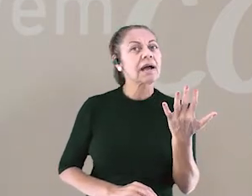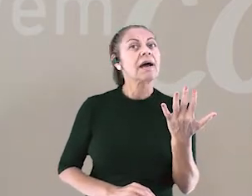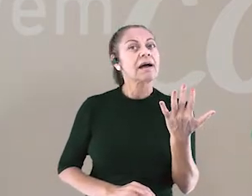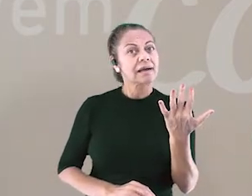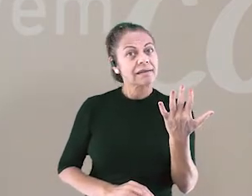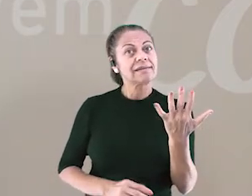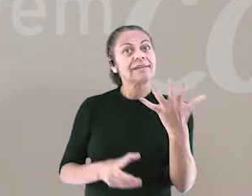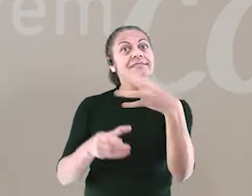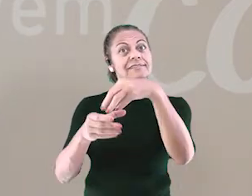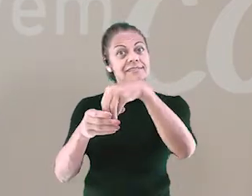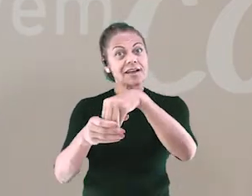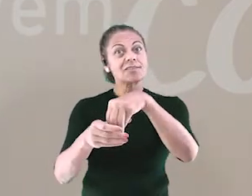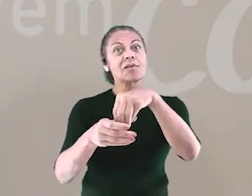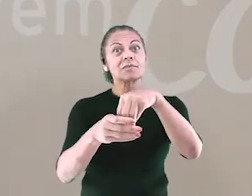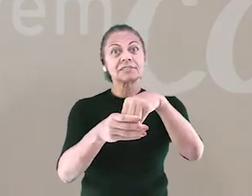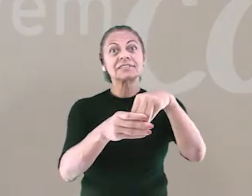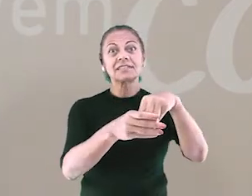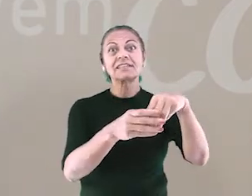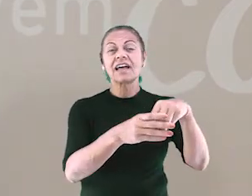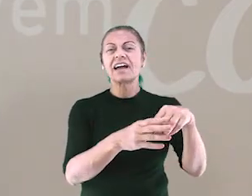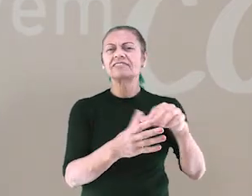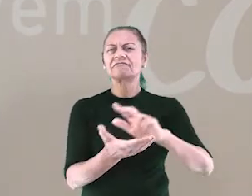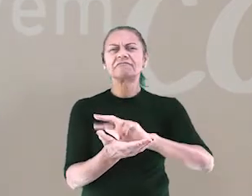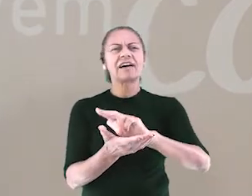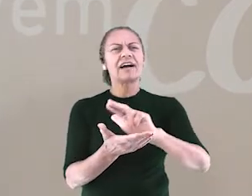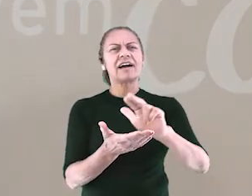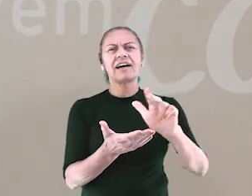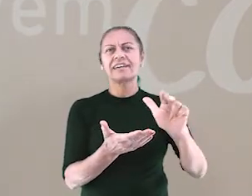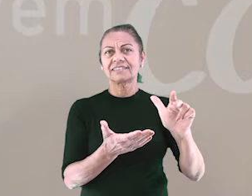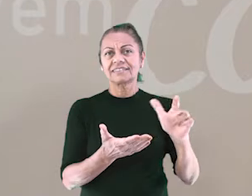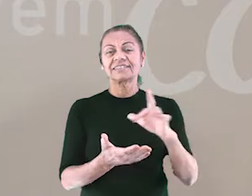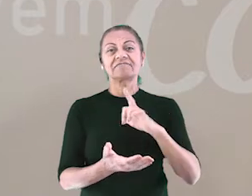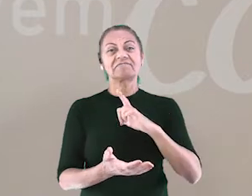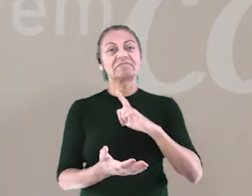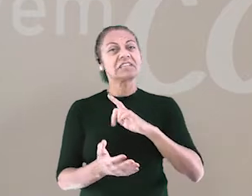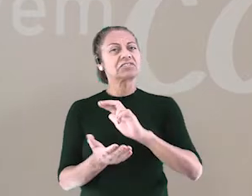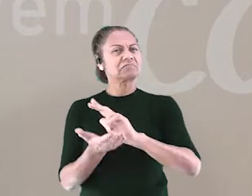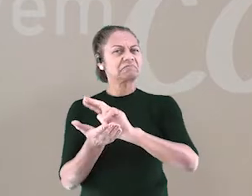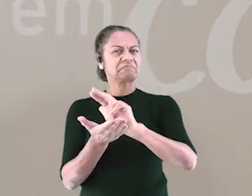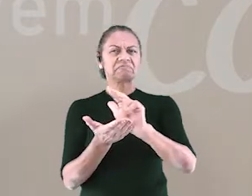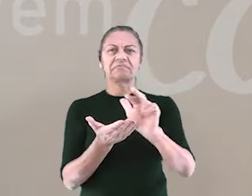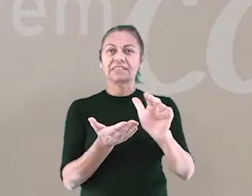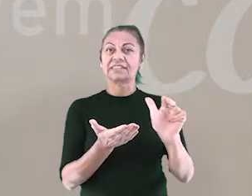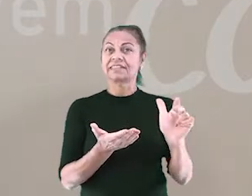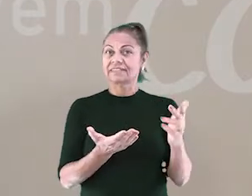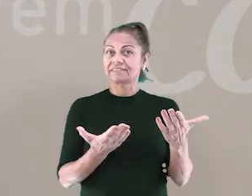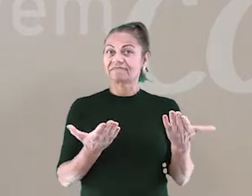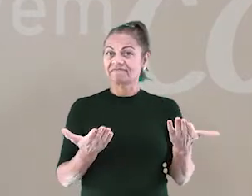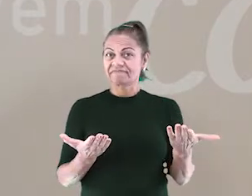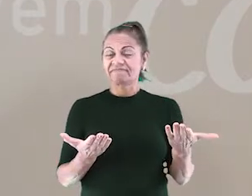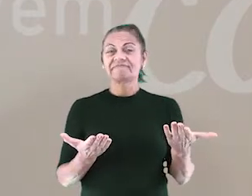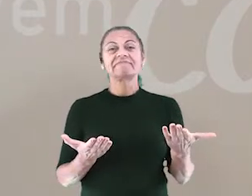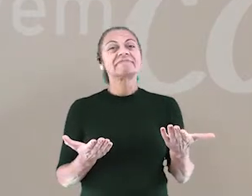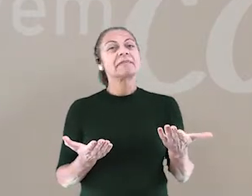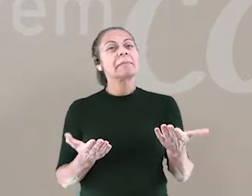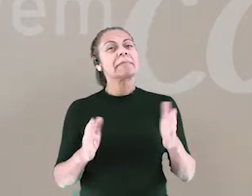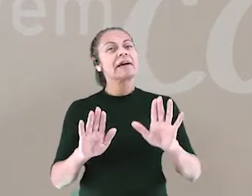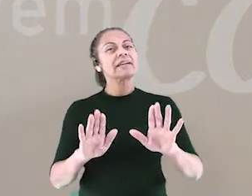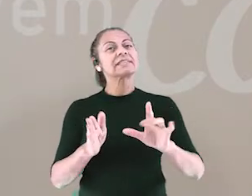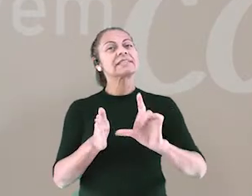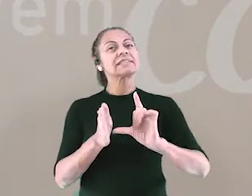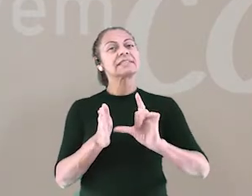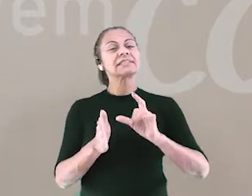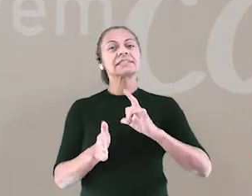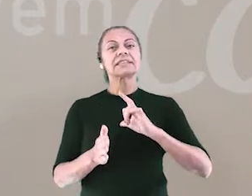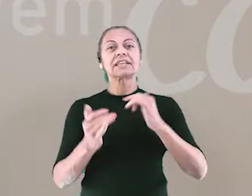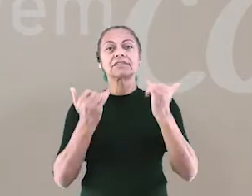e muitas outras nas comunidades diferentes da nossa. Antes de começarmos a falar sobre essas profissões, vou